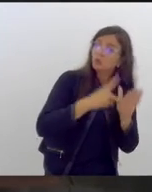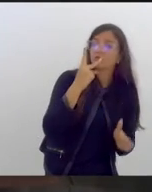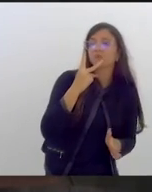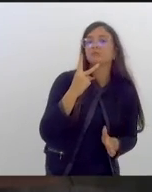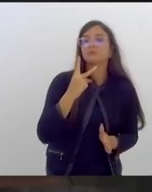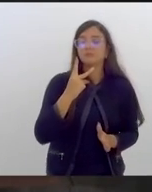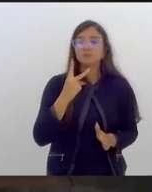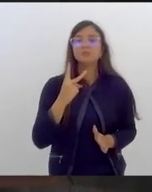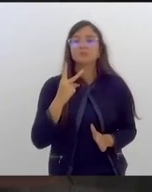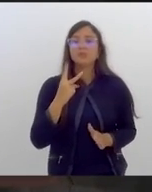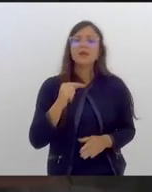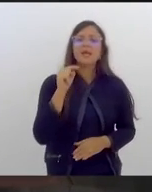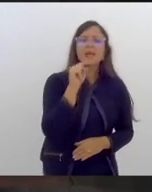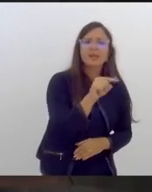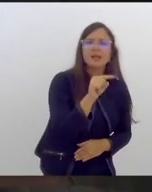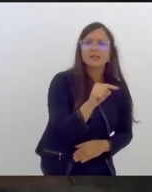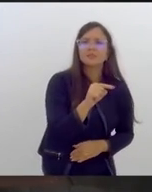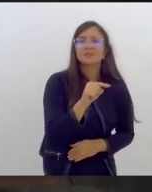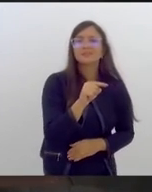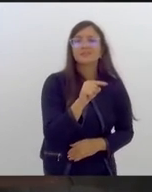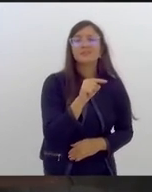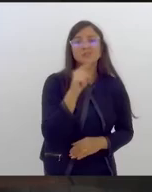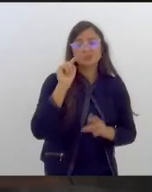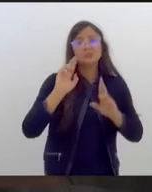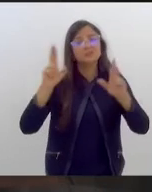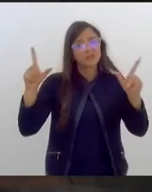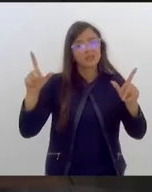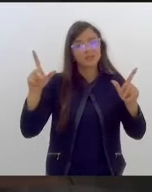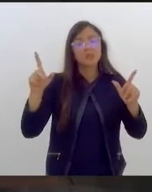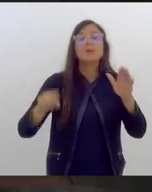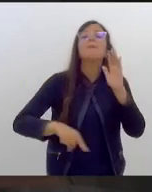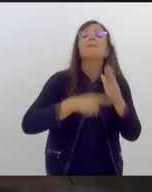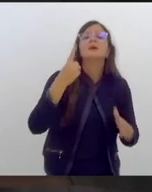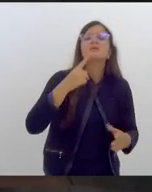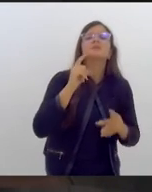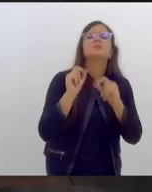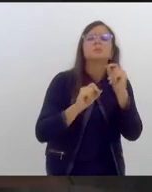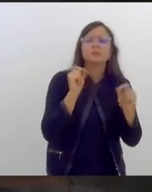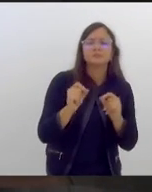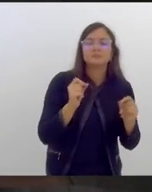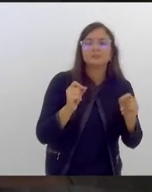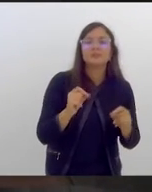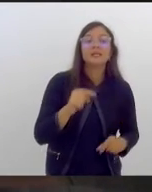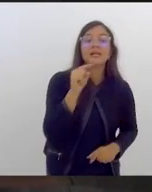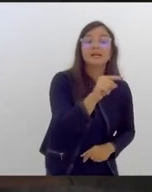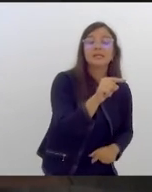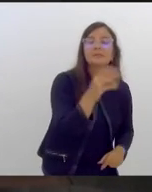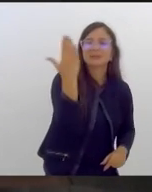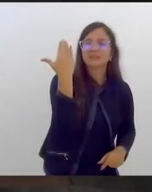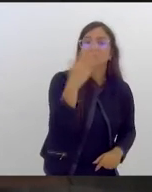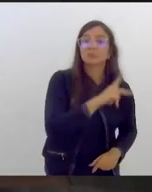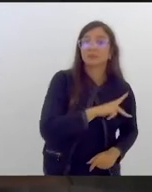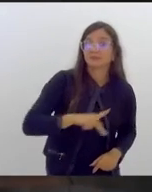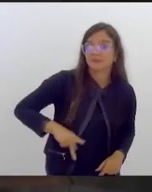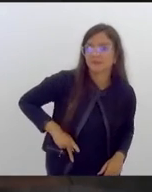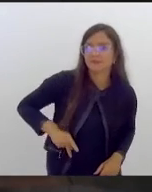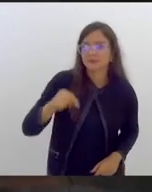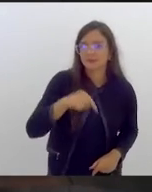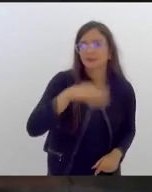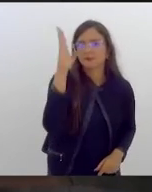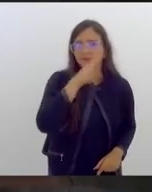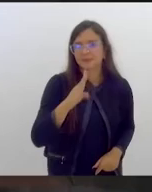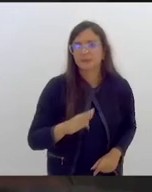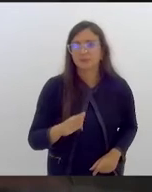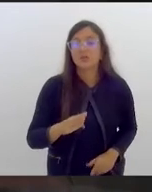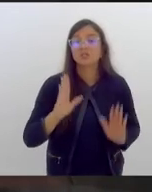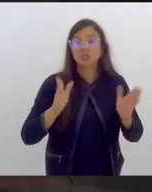em que ele estava em situação muito diferente primeiro episódio era Presidente da República concluindo o